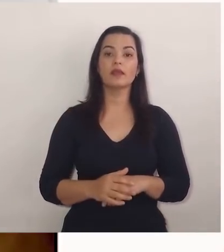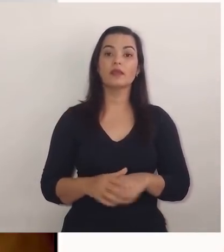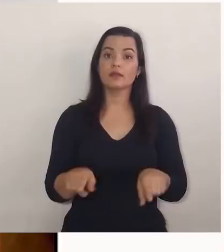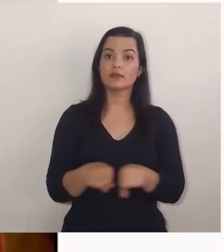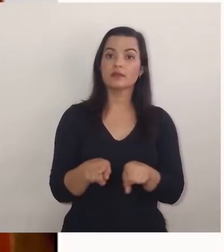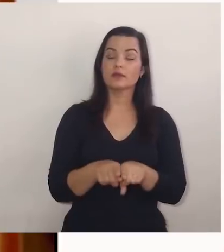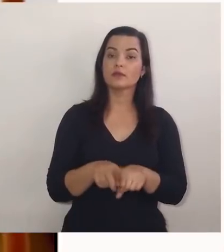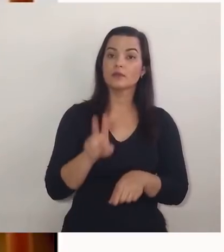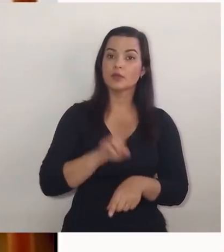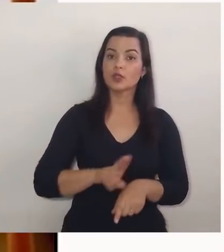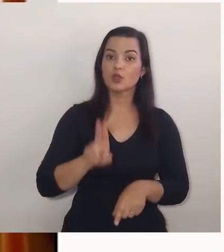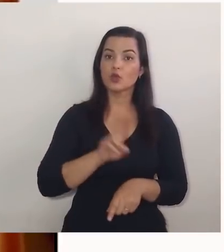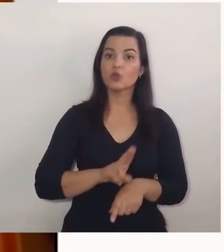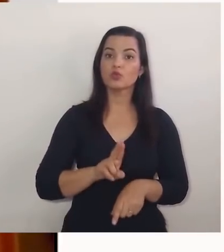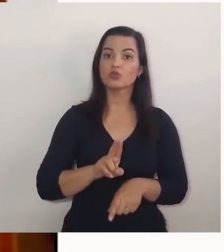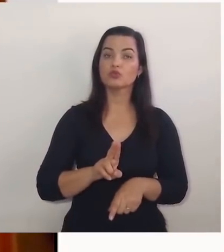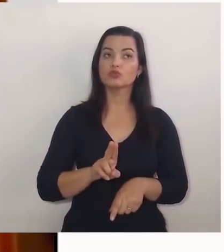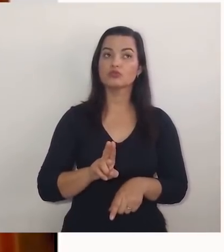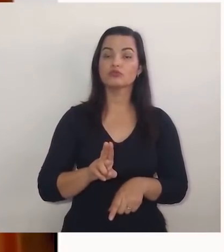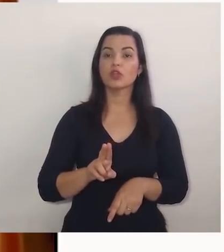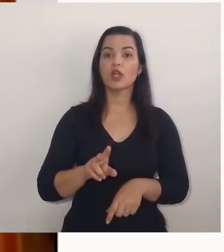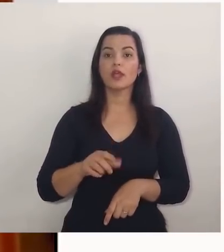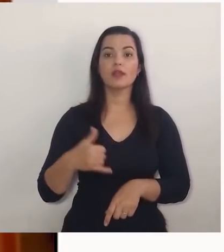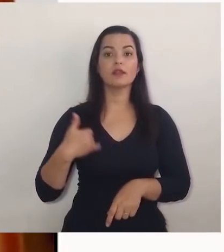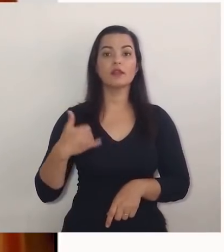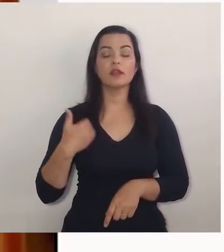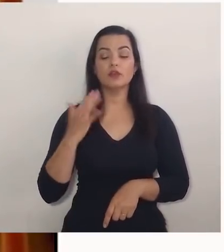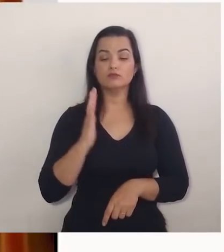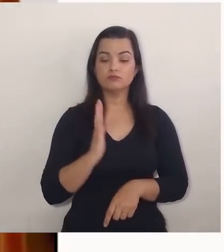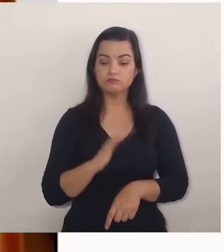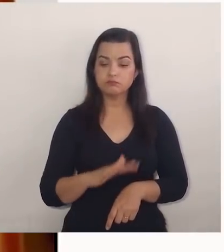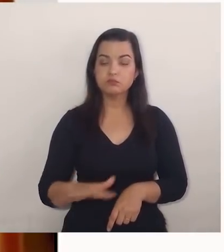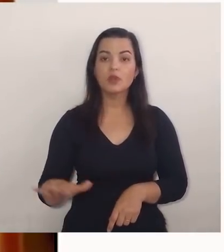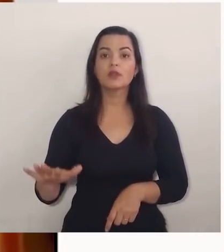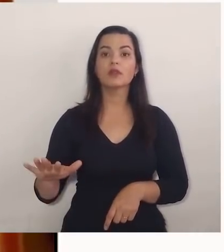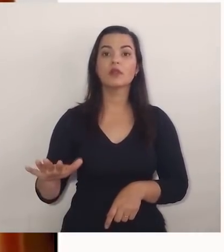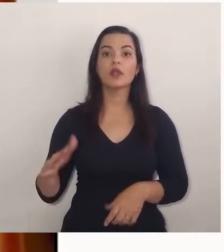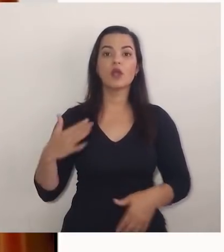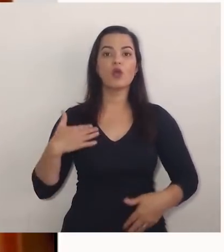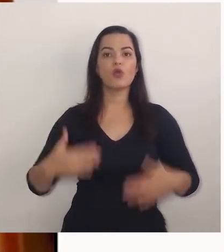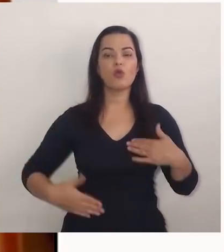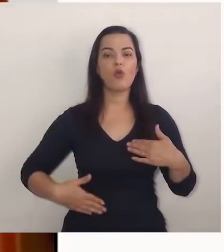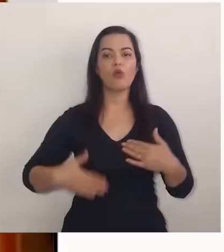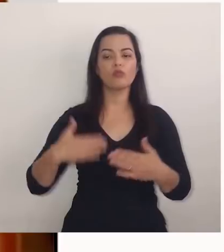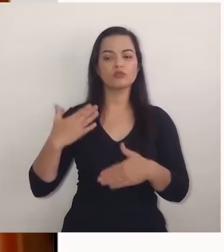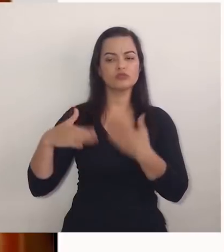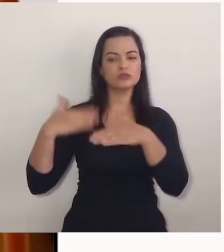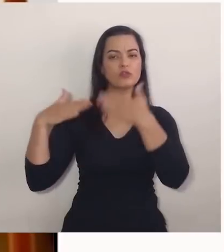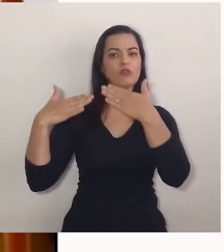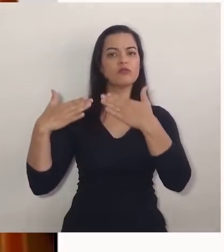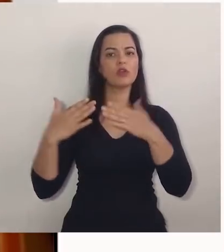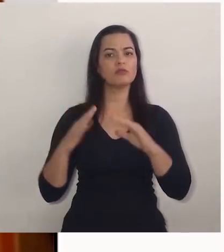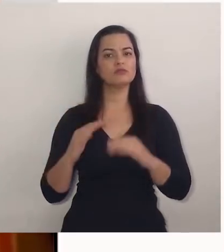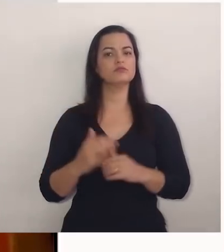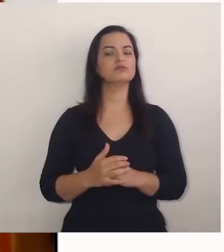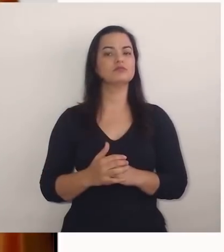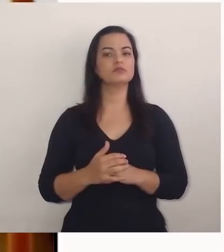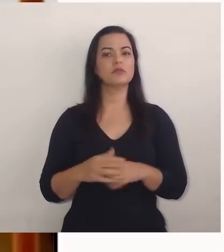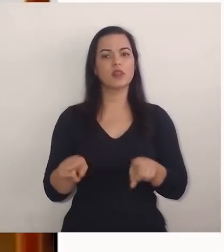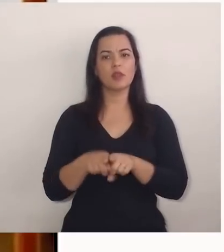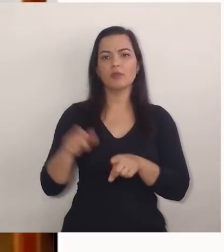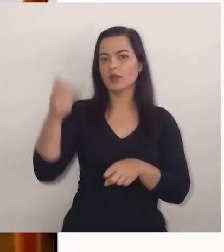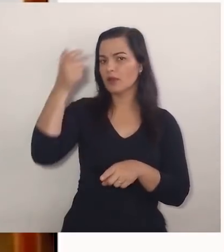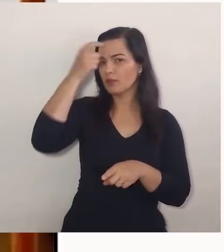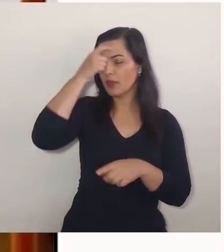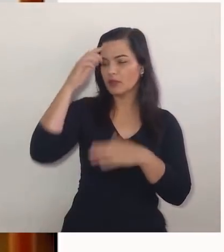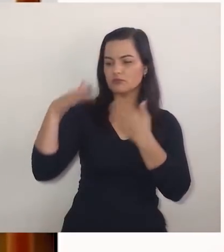usado na infância para desenvolver o corpo, desenvolver a mente, e